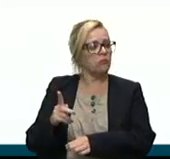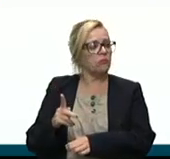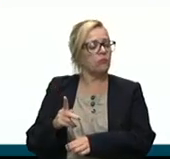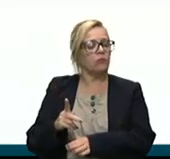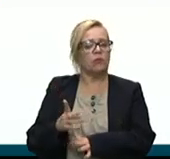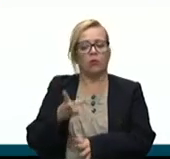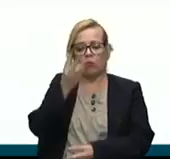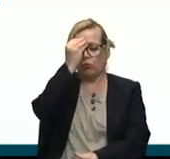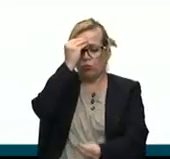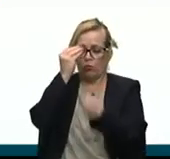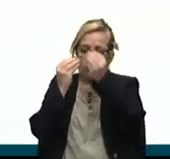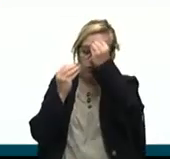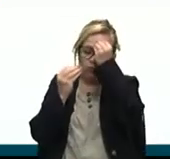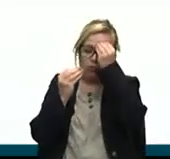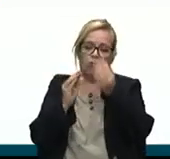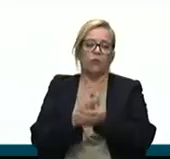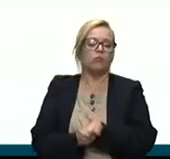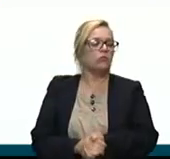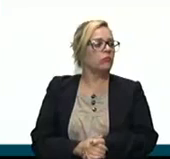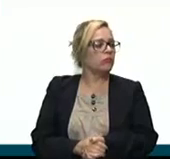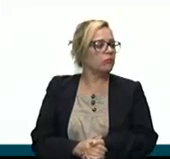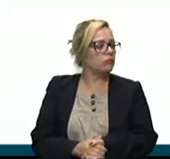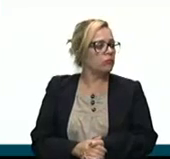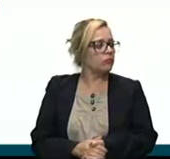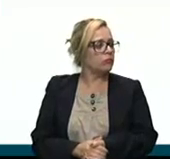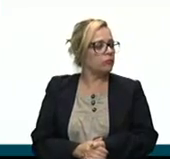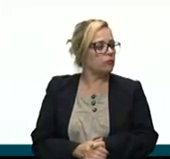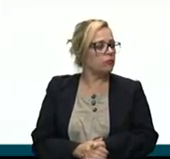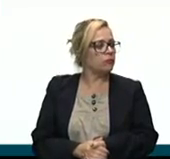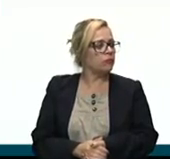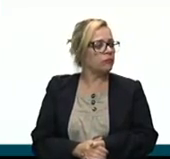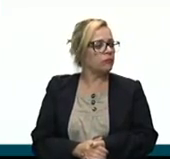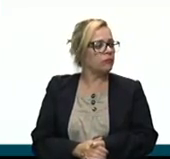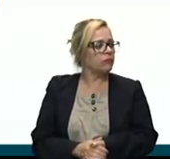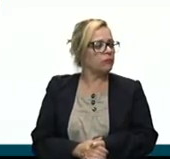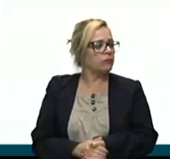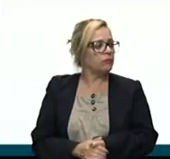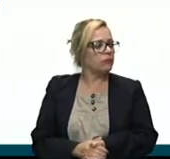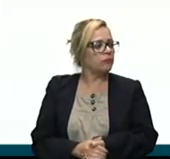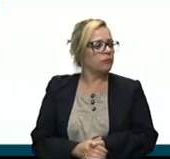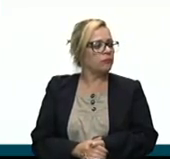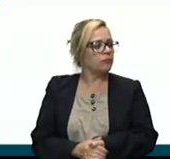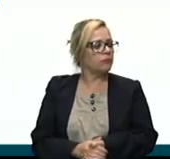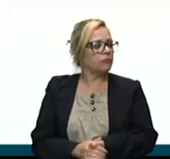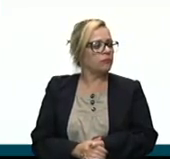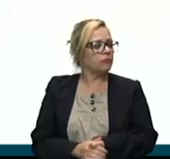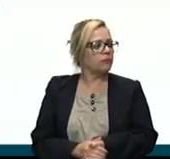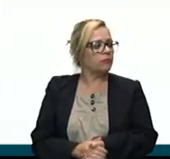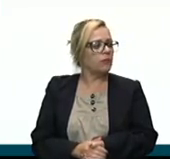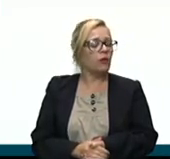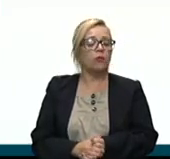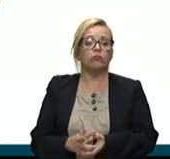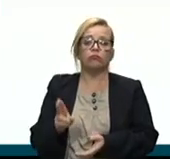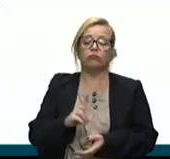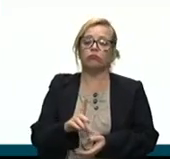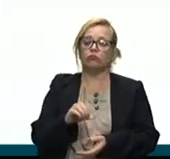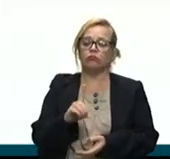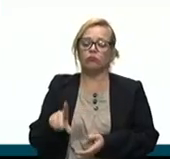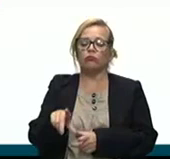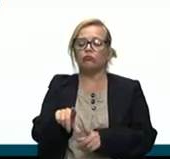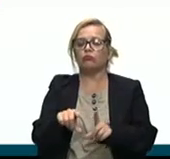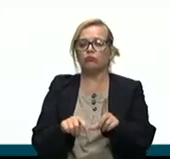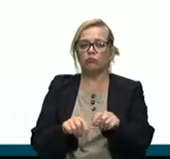da calculadora. Shift 2. Porém, agora nós vamos dar um reset para a direita e vamos escolher